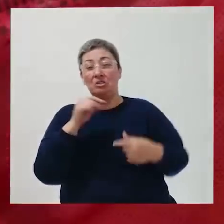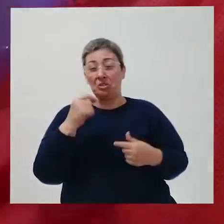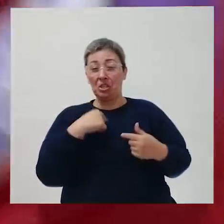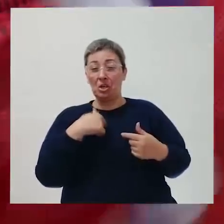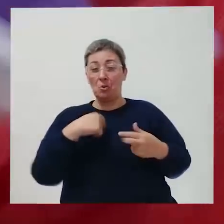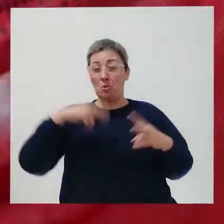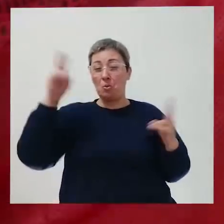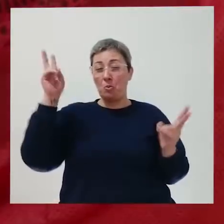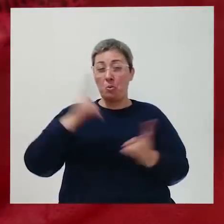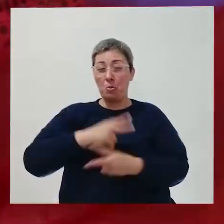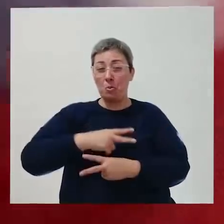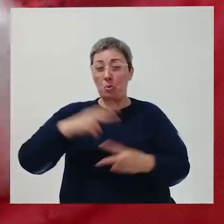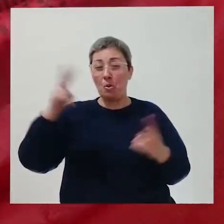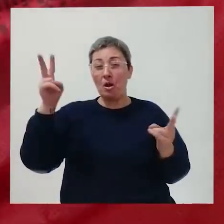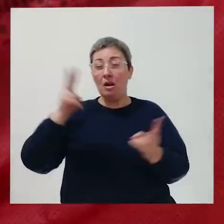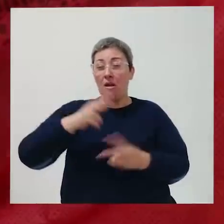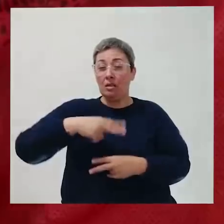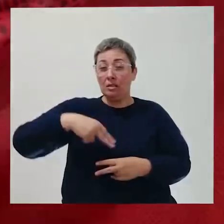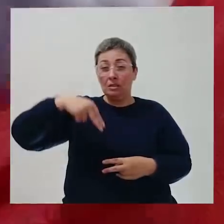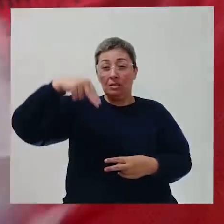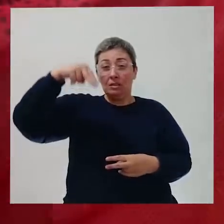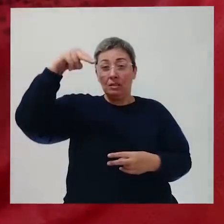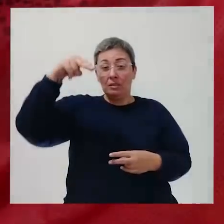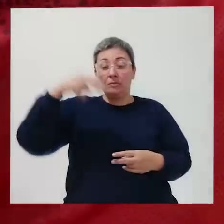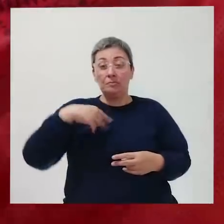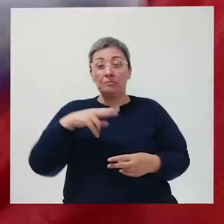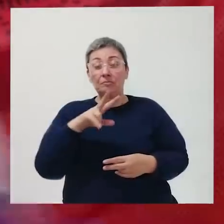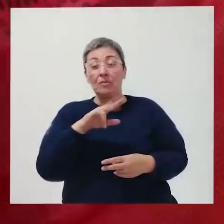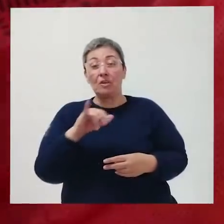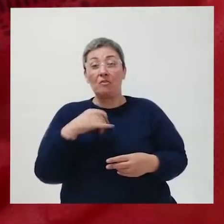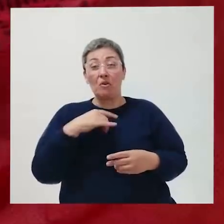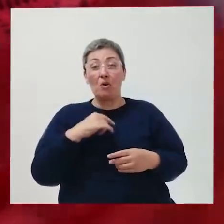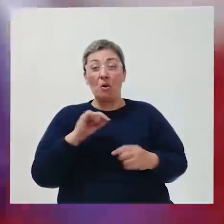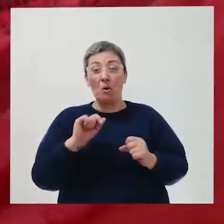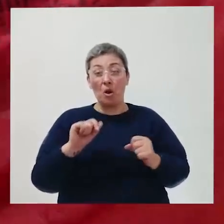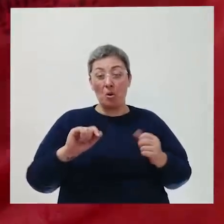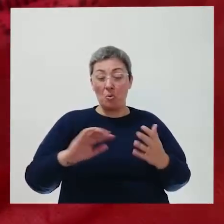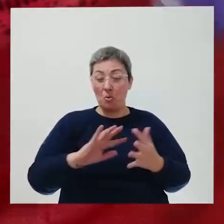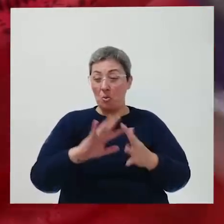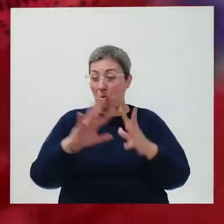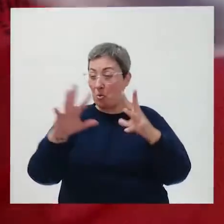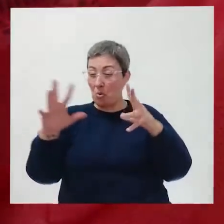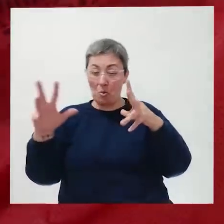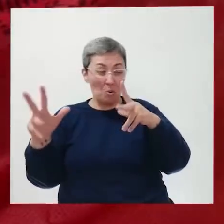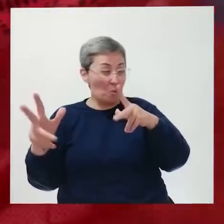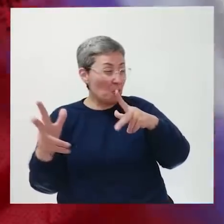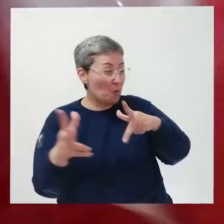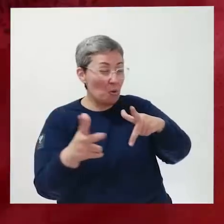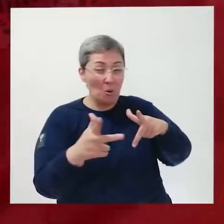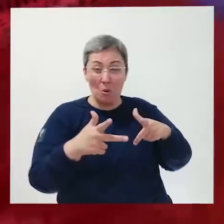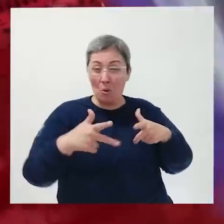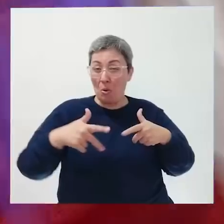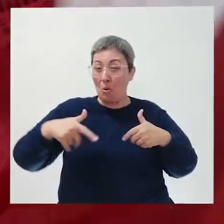Eu, o vento do norte, vou deixar tudo